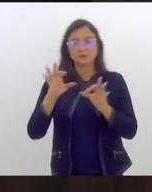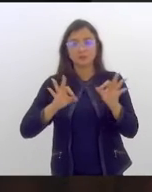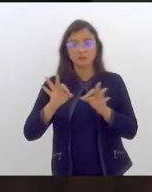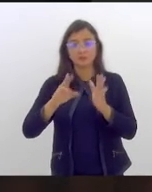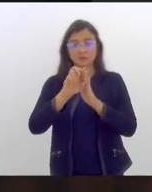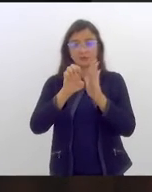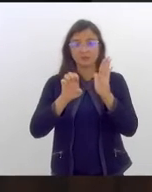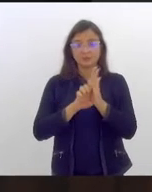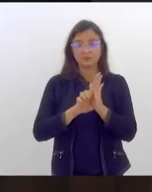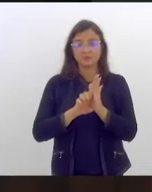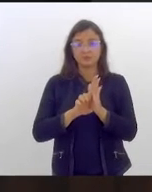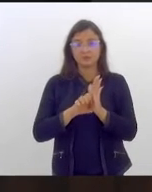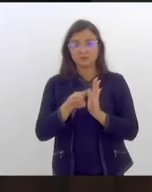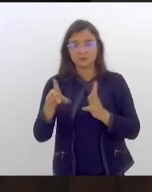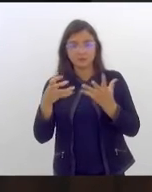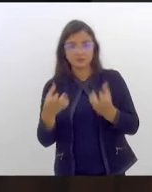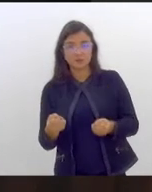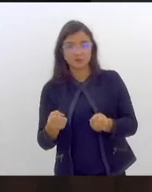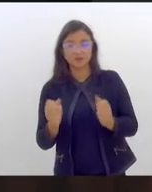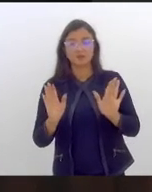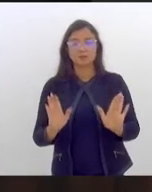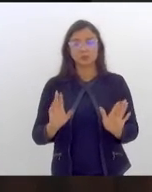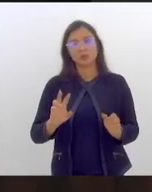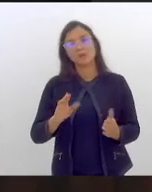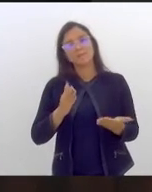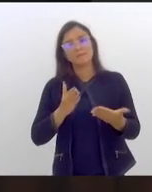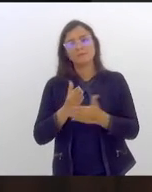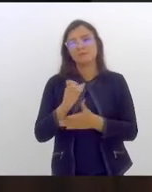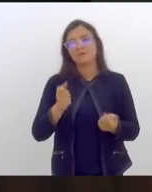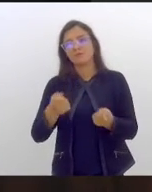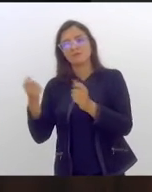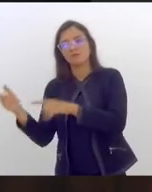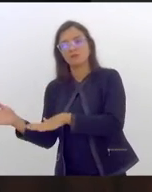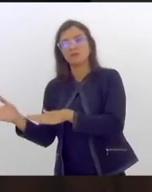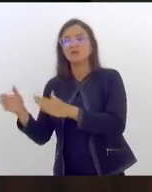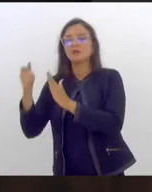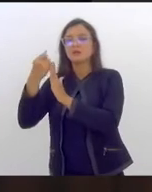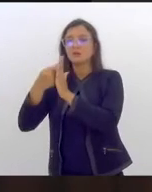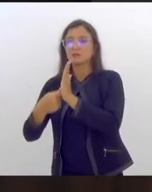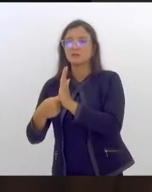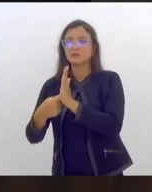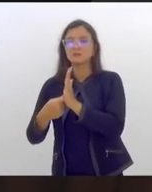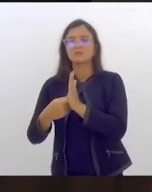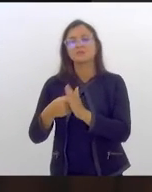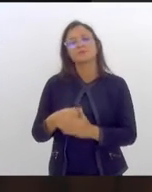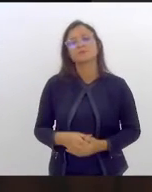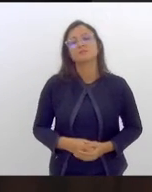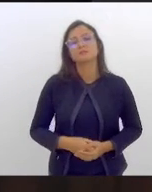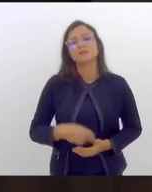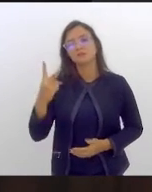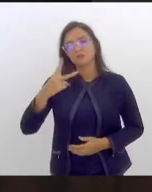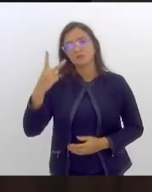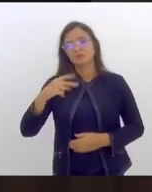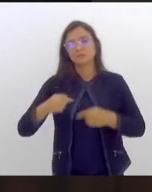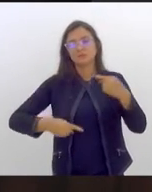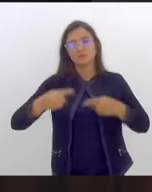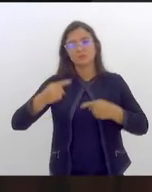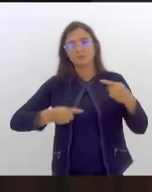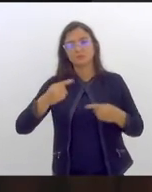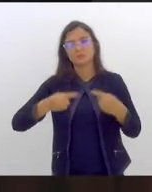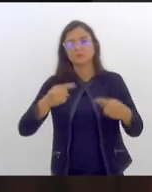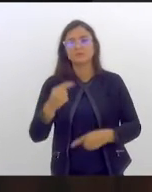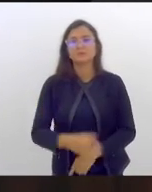Como estão aprovado vai a redação do vencido para segunda discussão